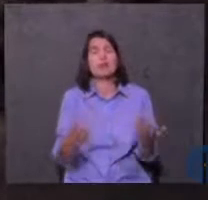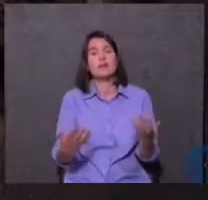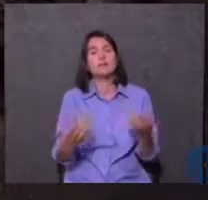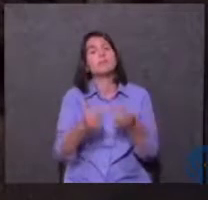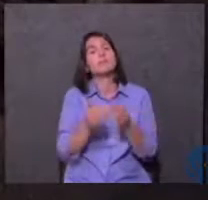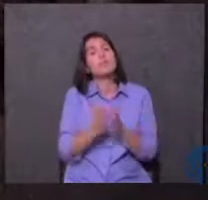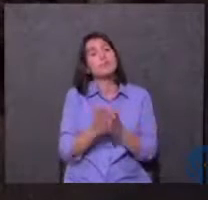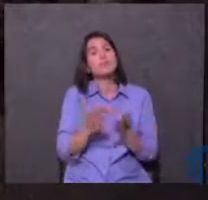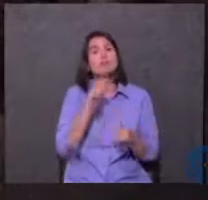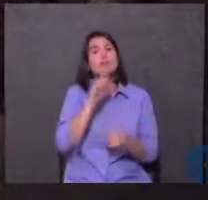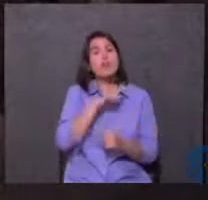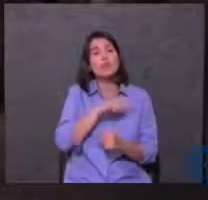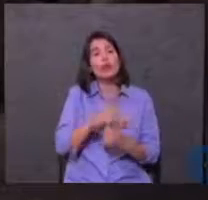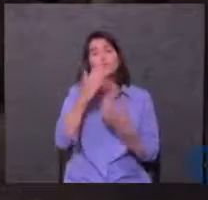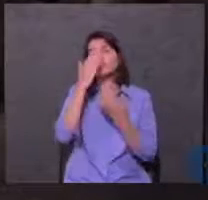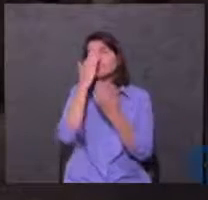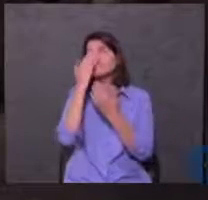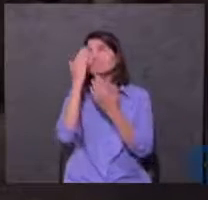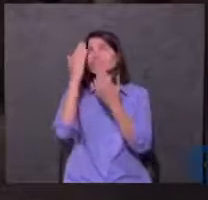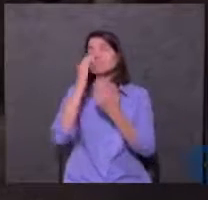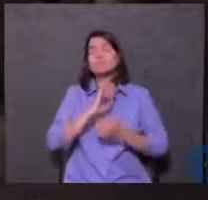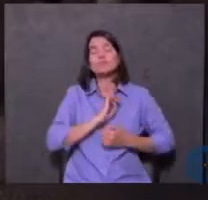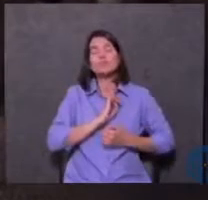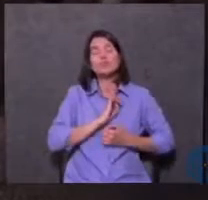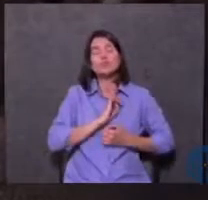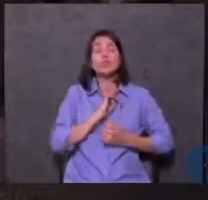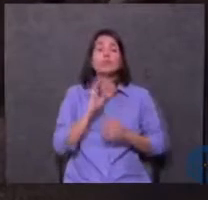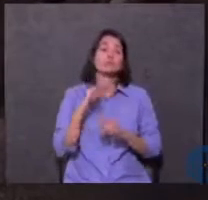possamos louvar o Senhor em segurança.